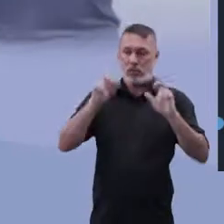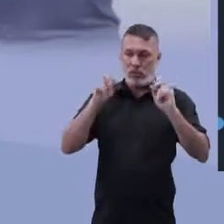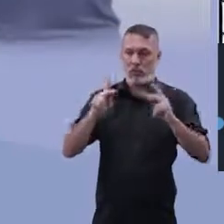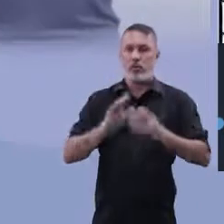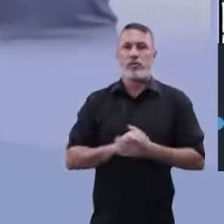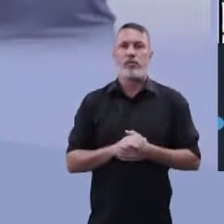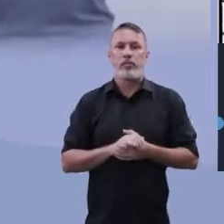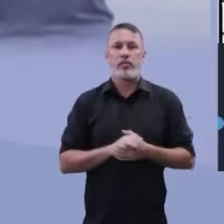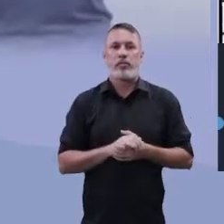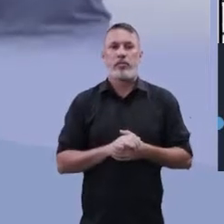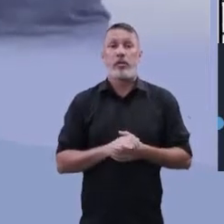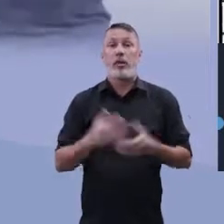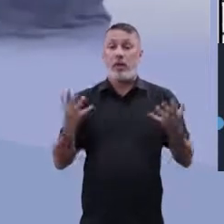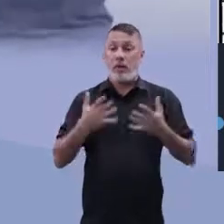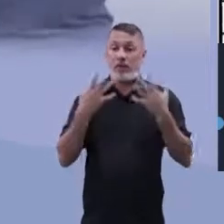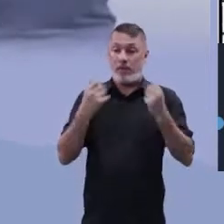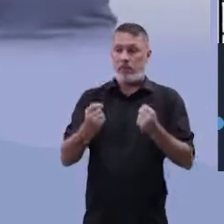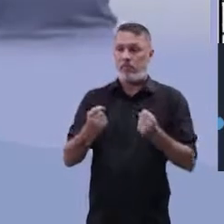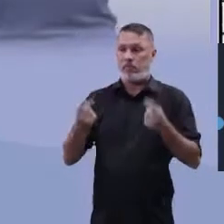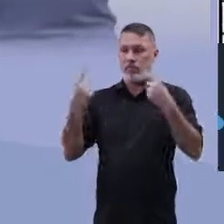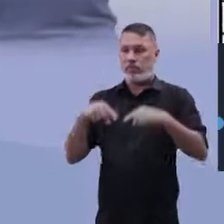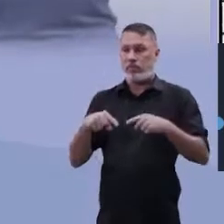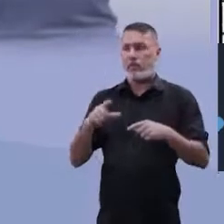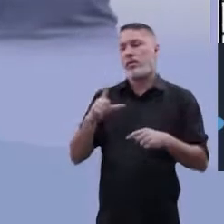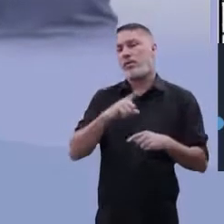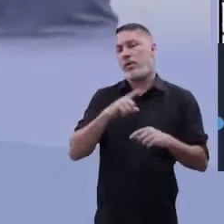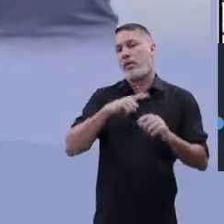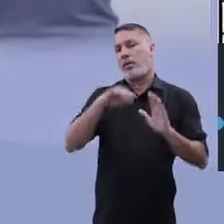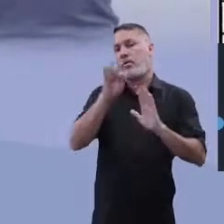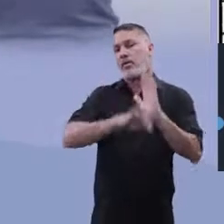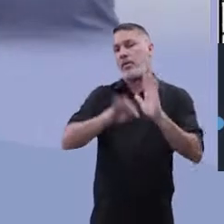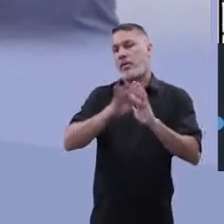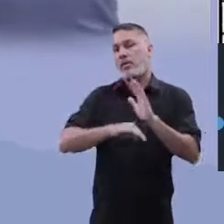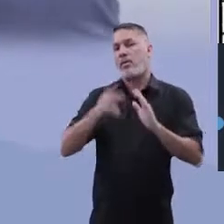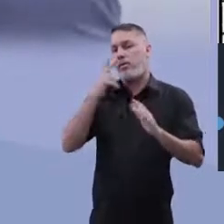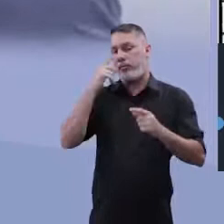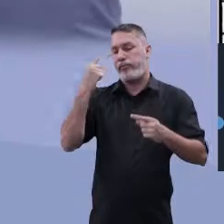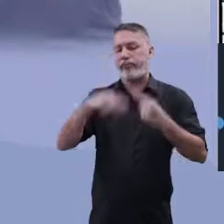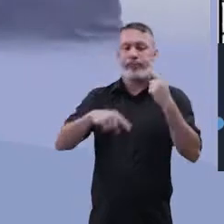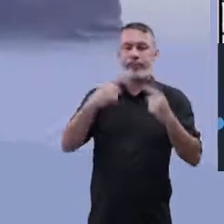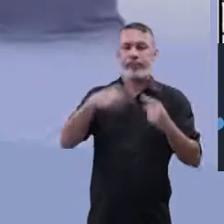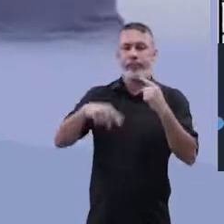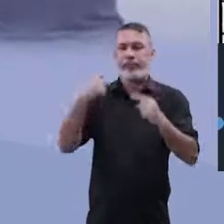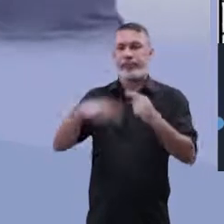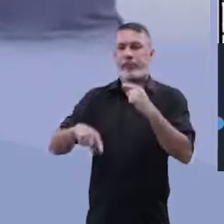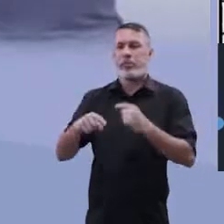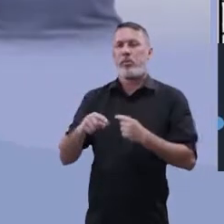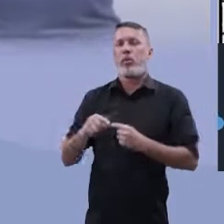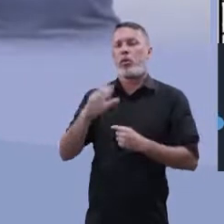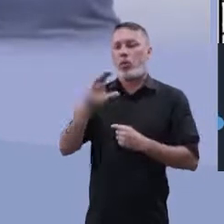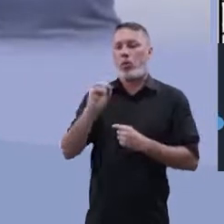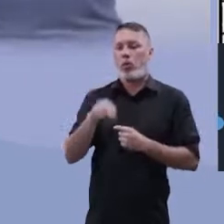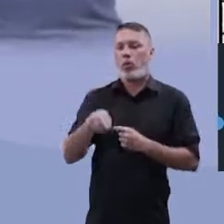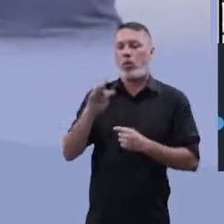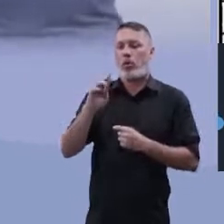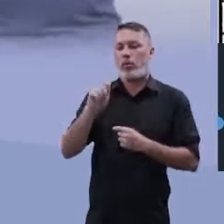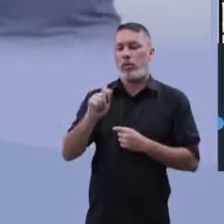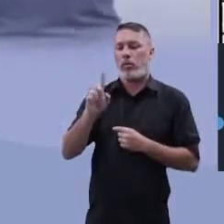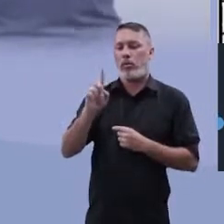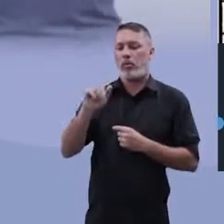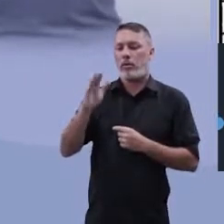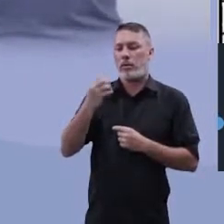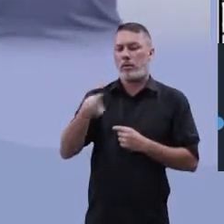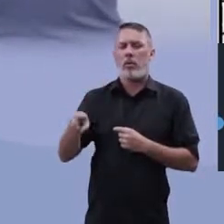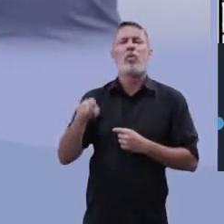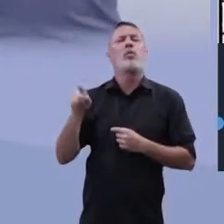tema, ok? Então, olha lá, outra coisa que nós temos aqui é um texto com contradição. Vocês percebem nesse texto aqui, na